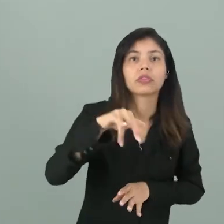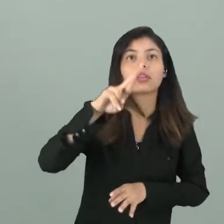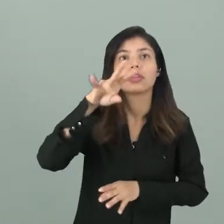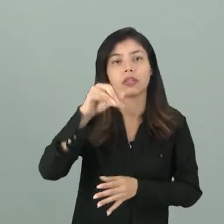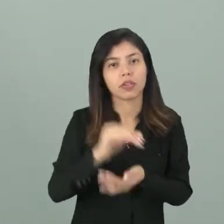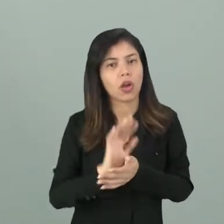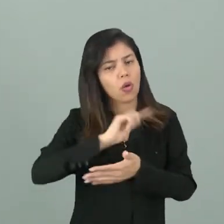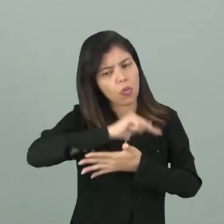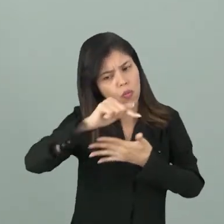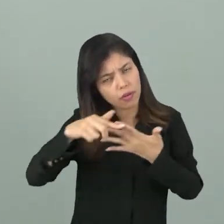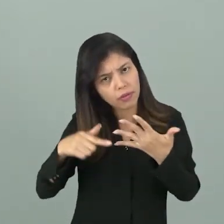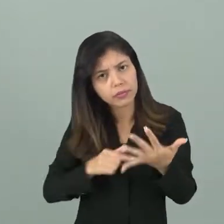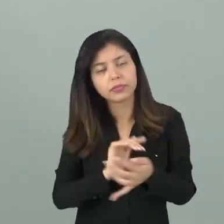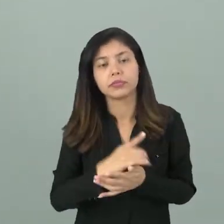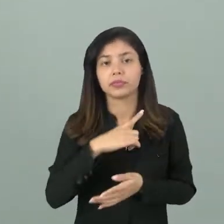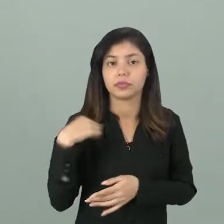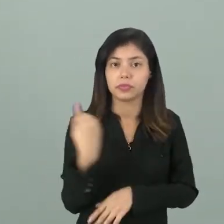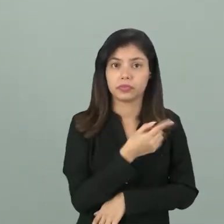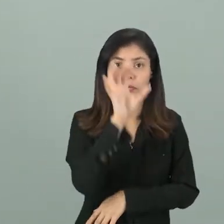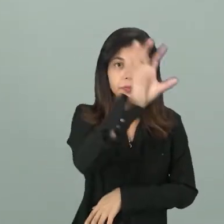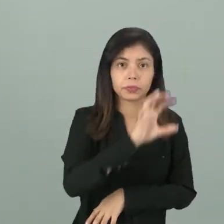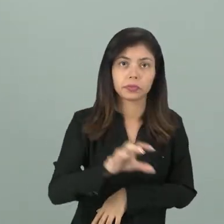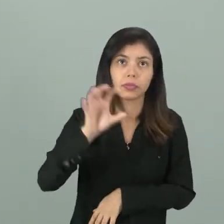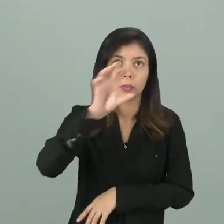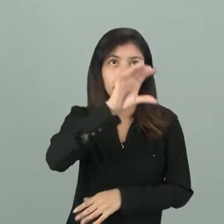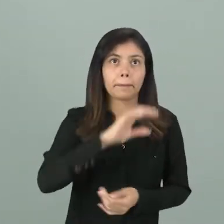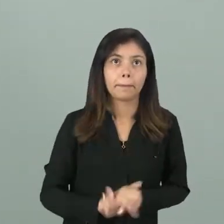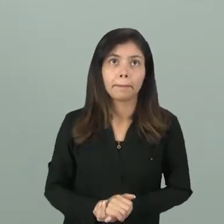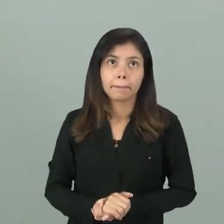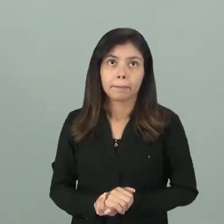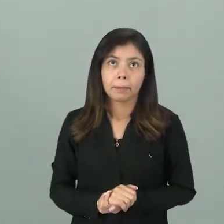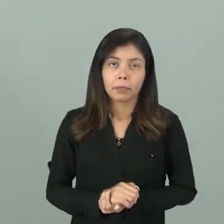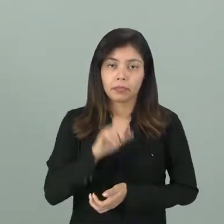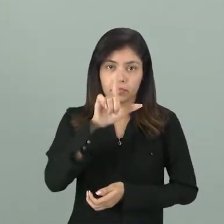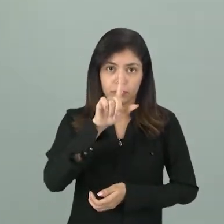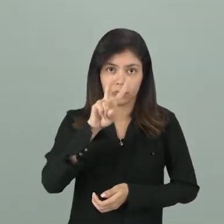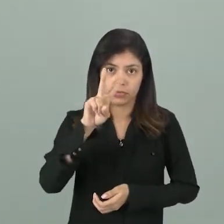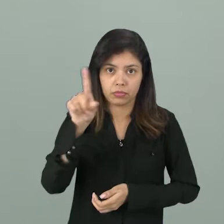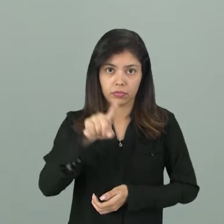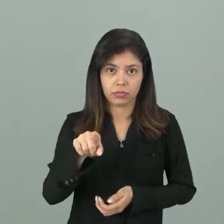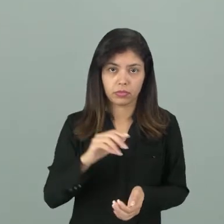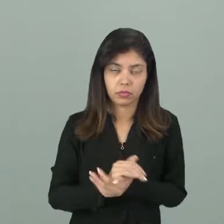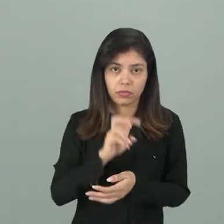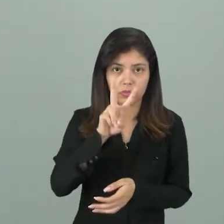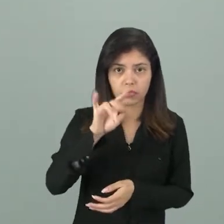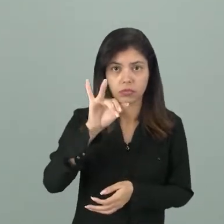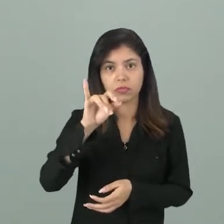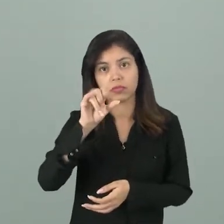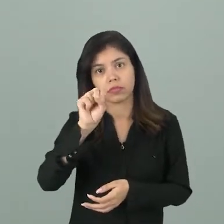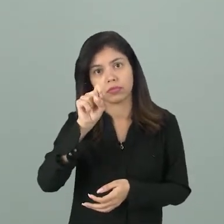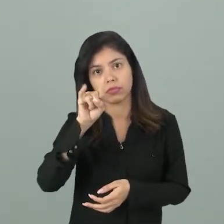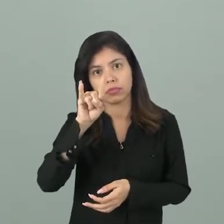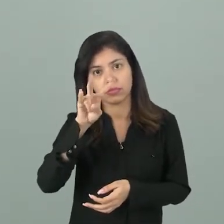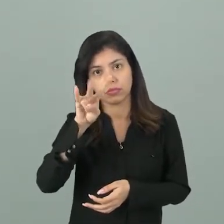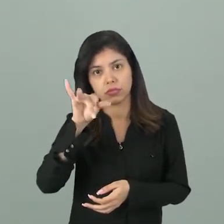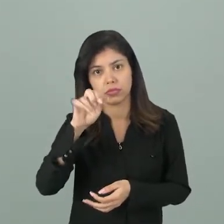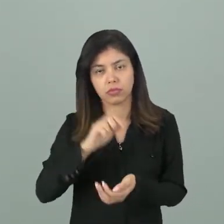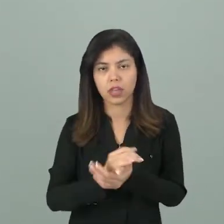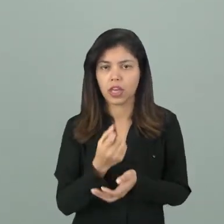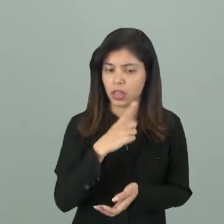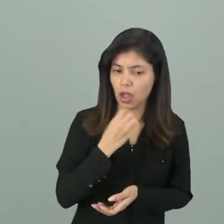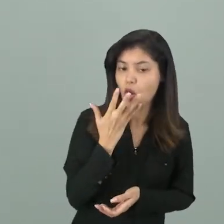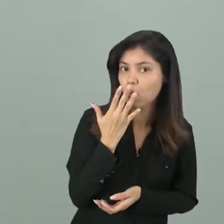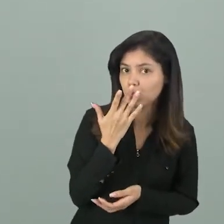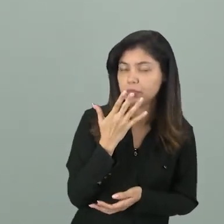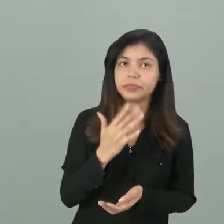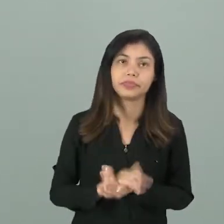infravermelho, mas tem uma região que nós chamamos lá de luz visível. Essa parte são as que produz as cores,